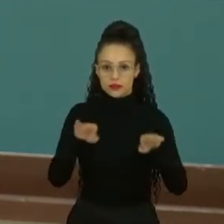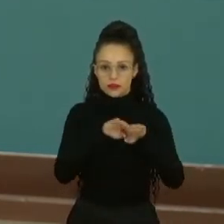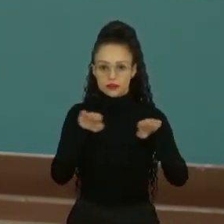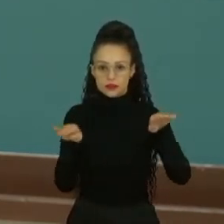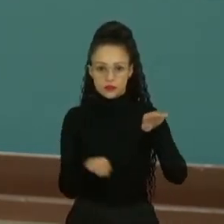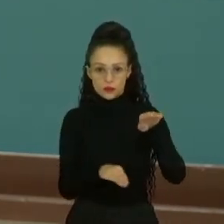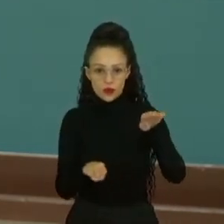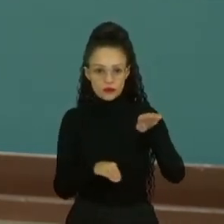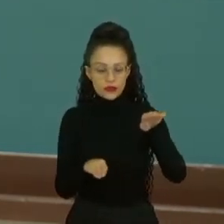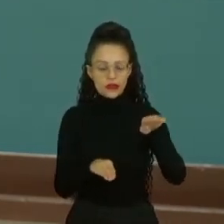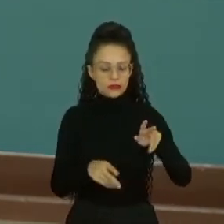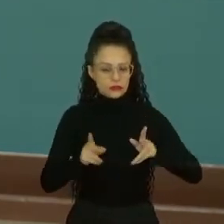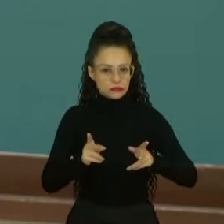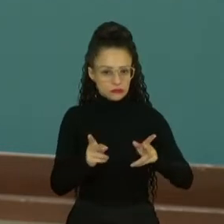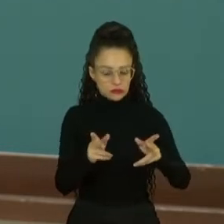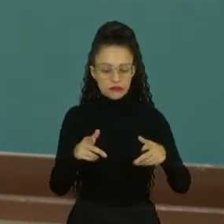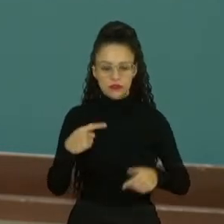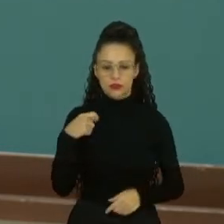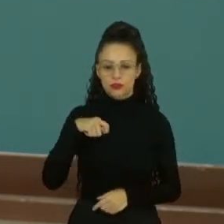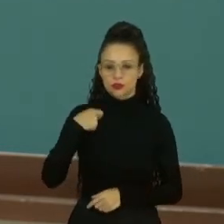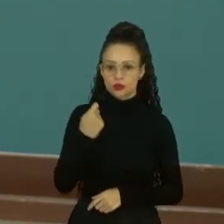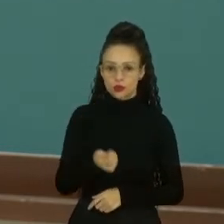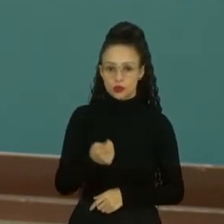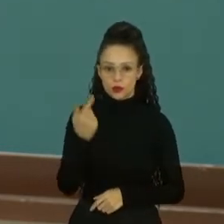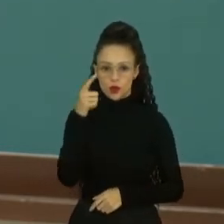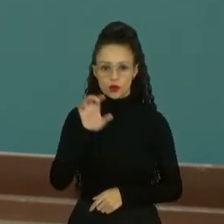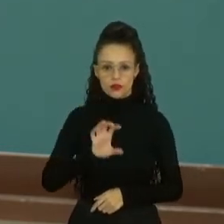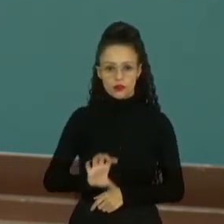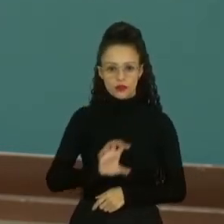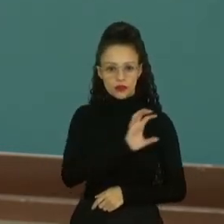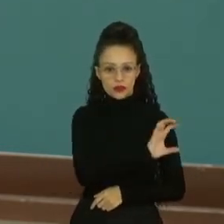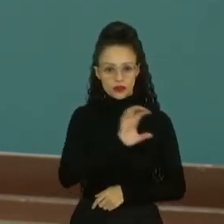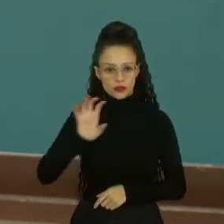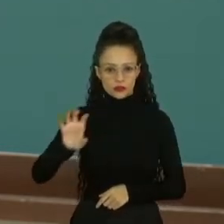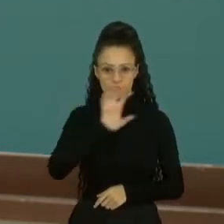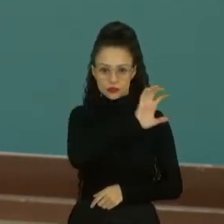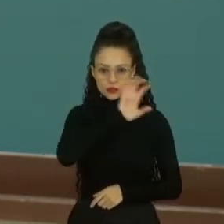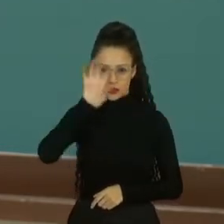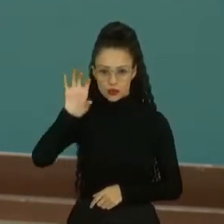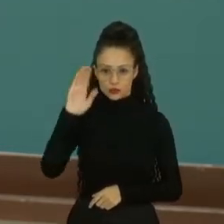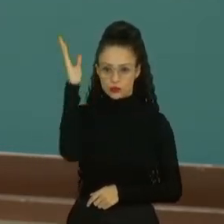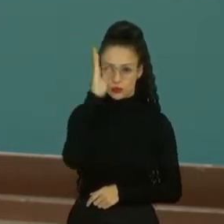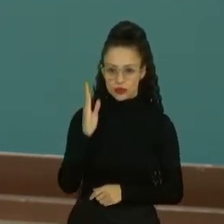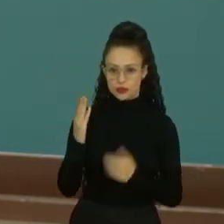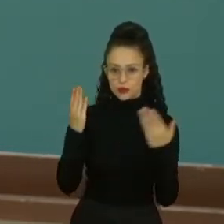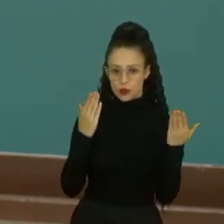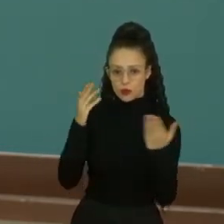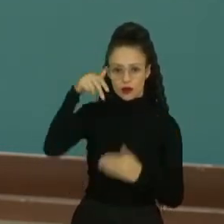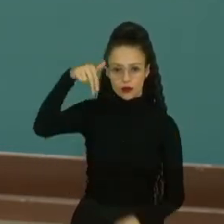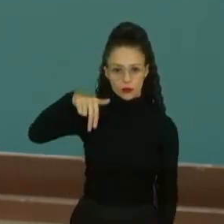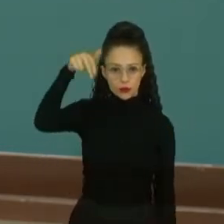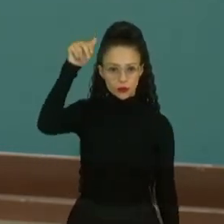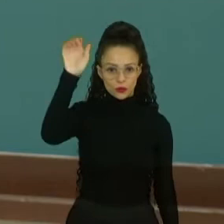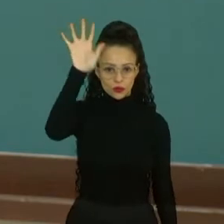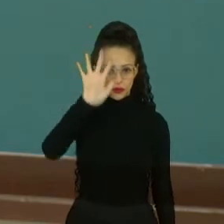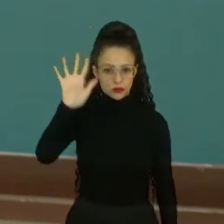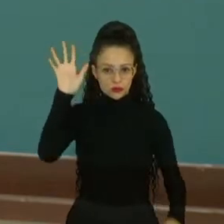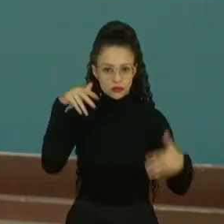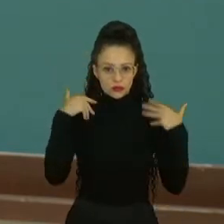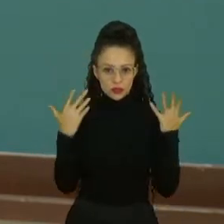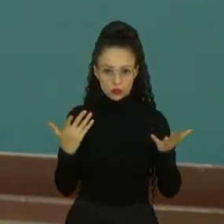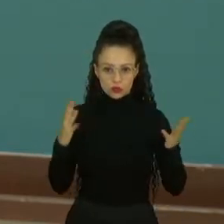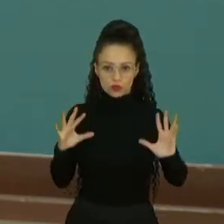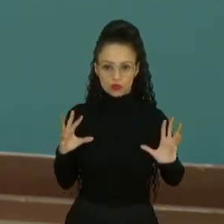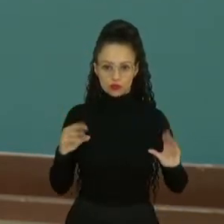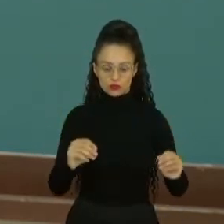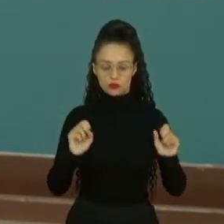muito grande ainda em relação às outras regiões do Brasil, né? Em relação à região Nordeste. Então, tudo isso